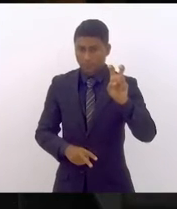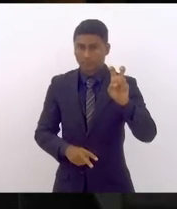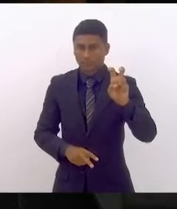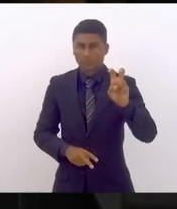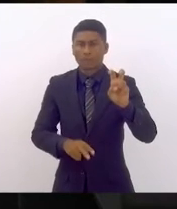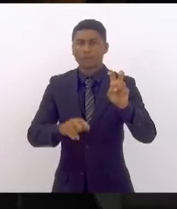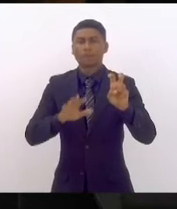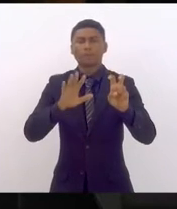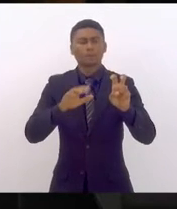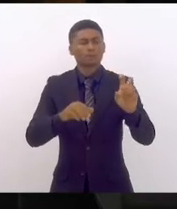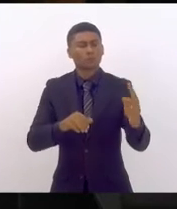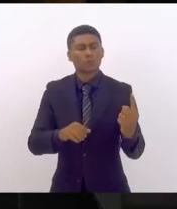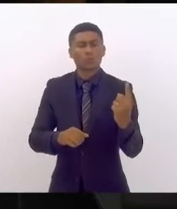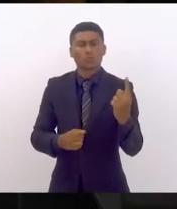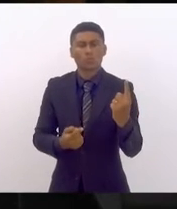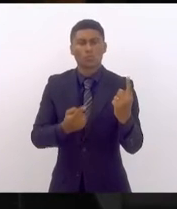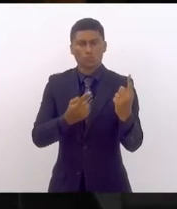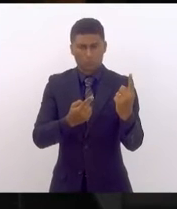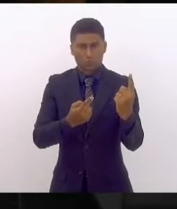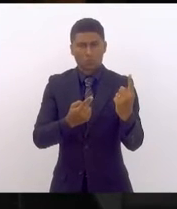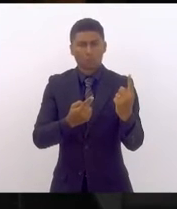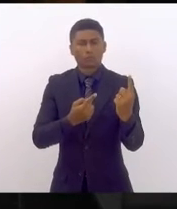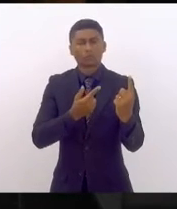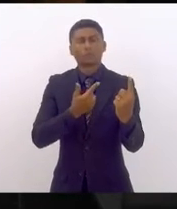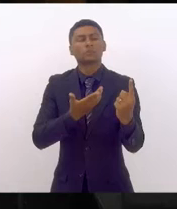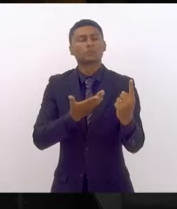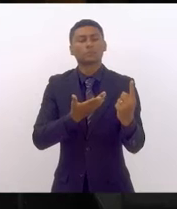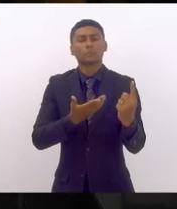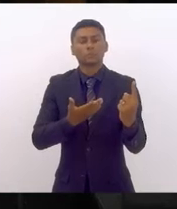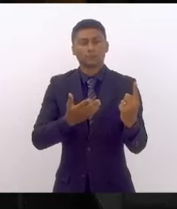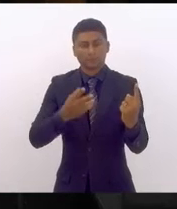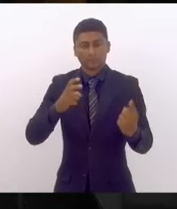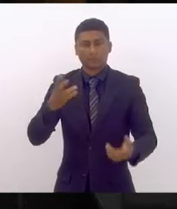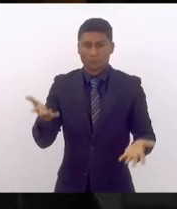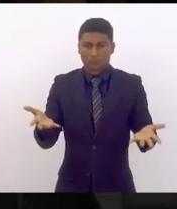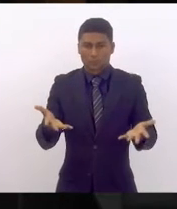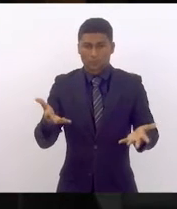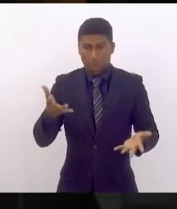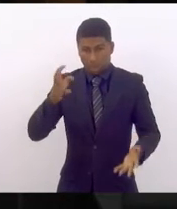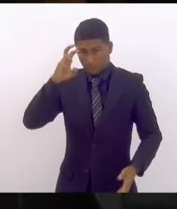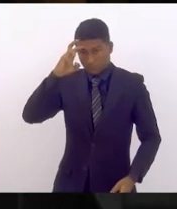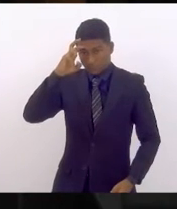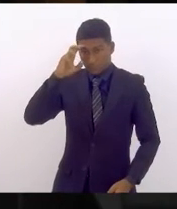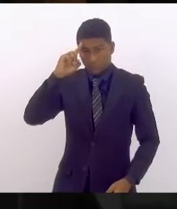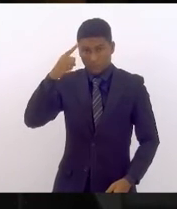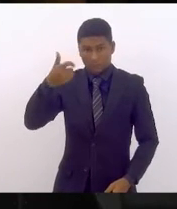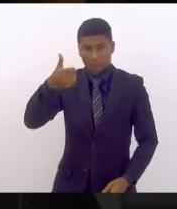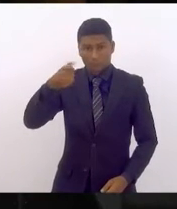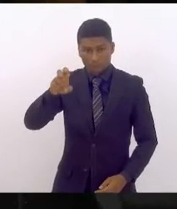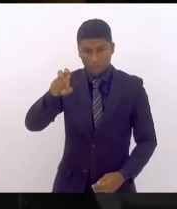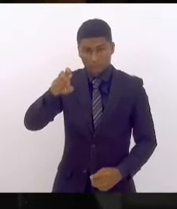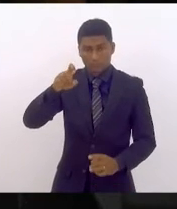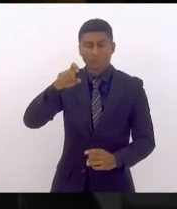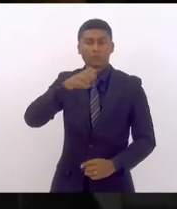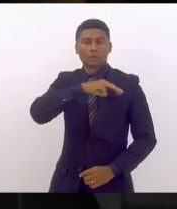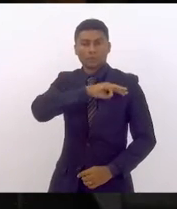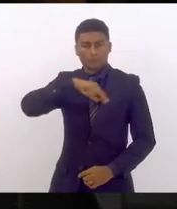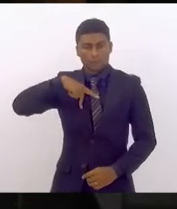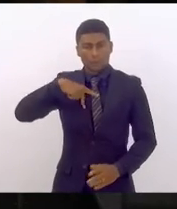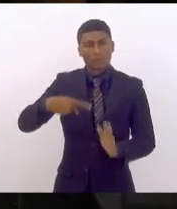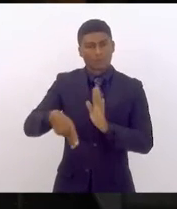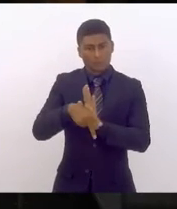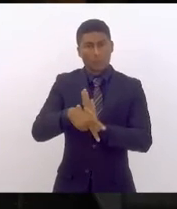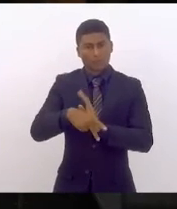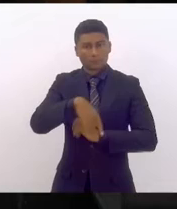a patropia deflagrada nesta quinta-feira 15 pelo Ministério Público do Rio de Janeiro